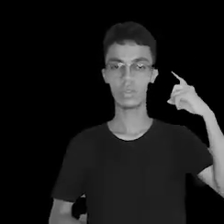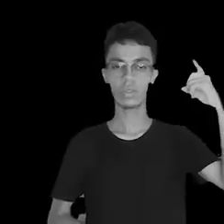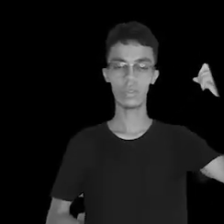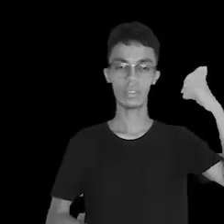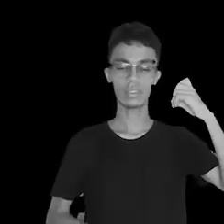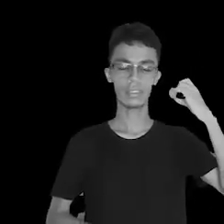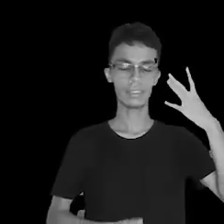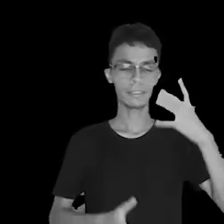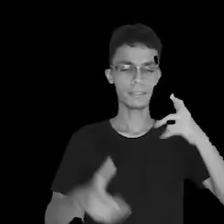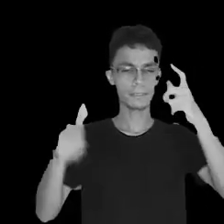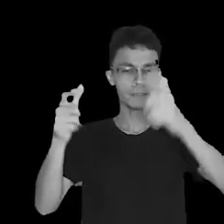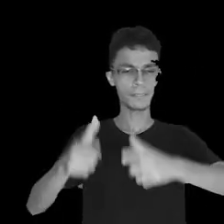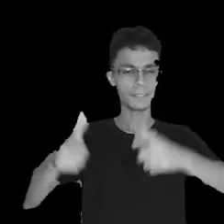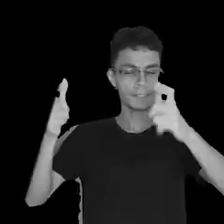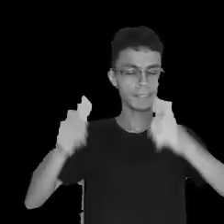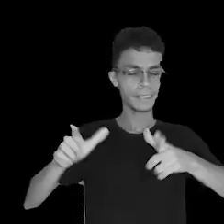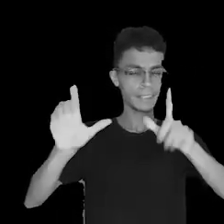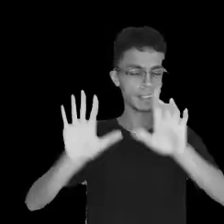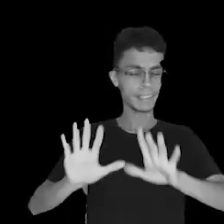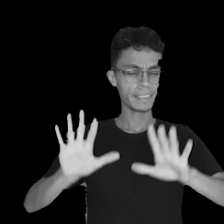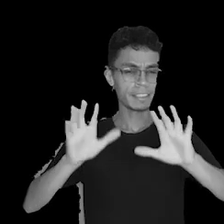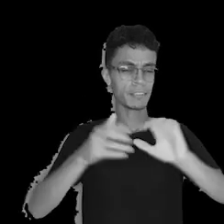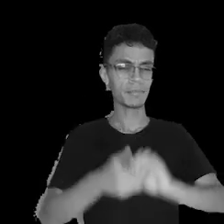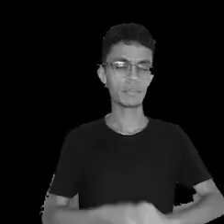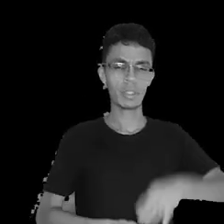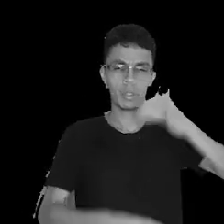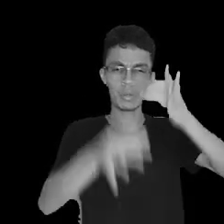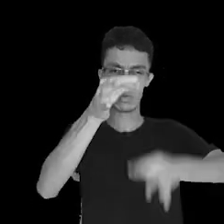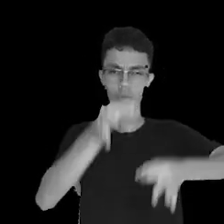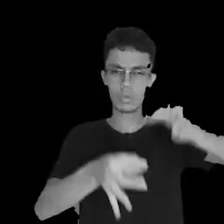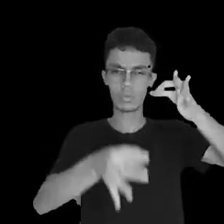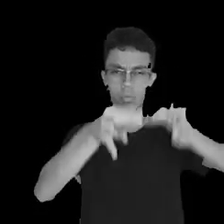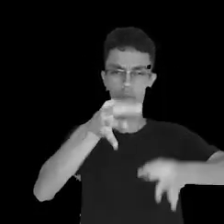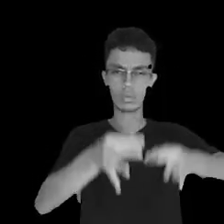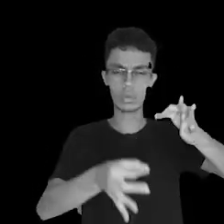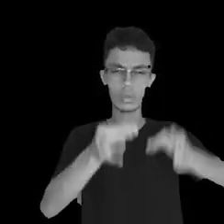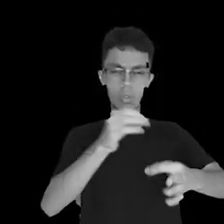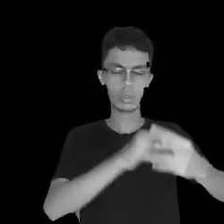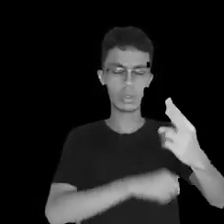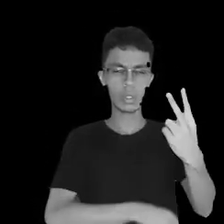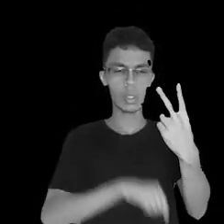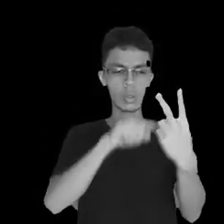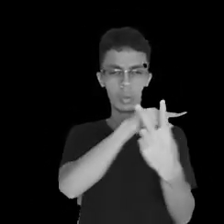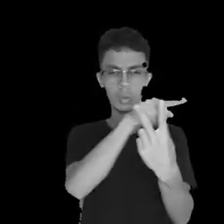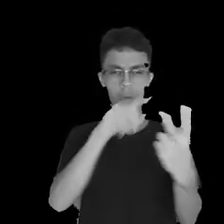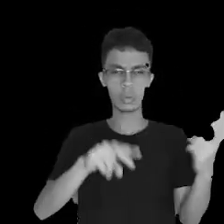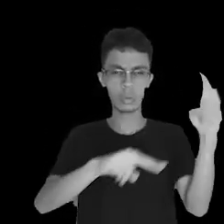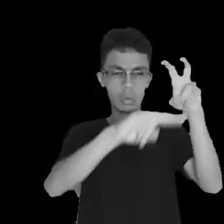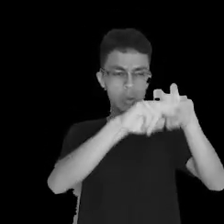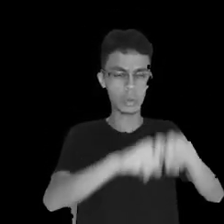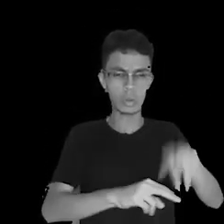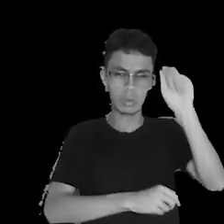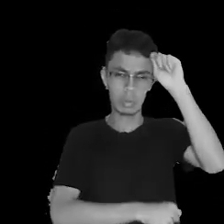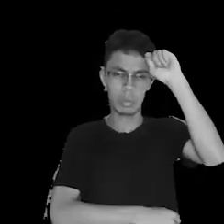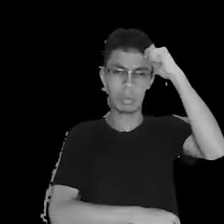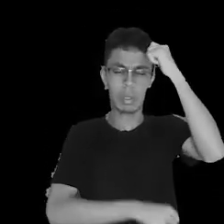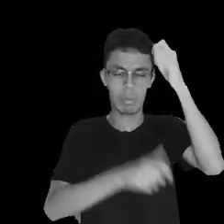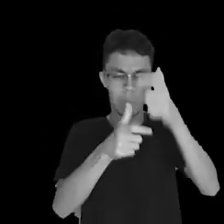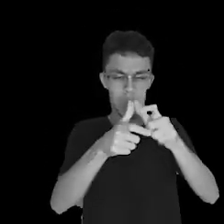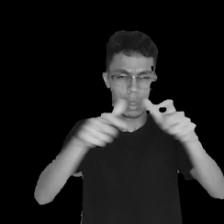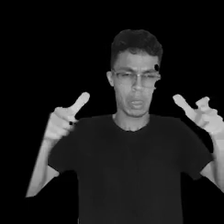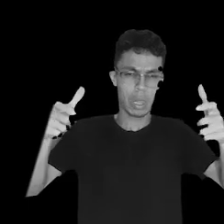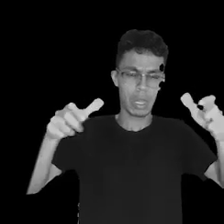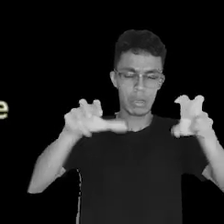Cenário severo. Símbolos enormes da justiça. 2 cadeiras negras altíssimas. Mesa